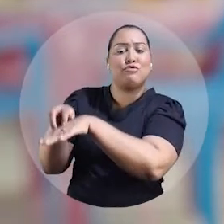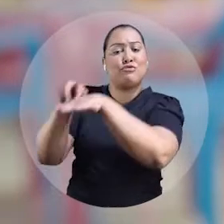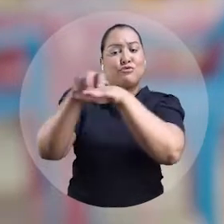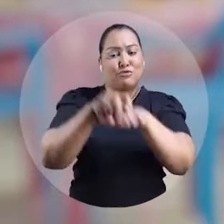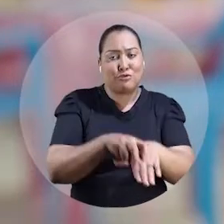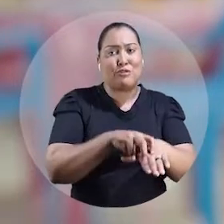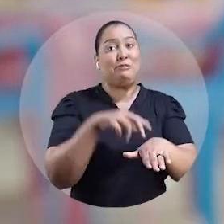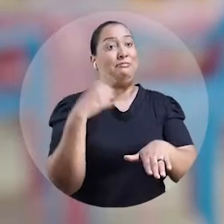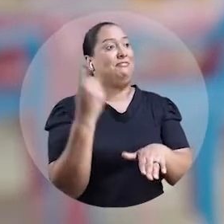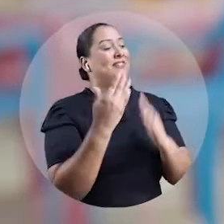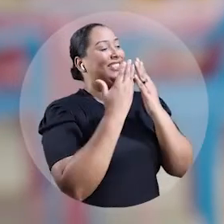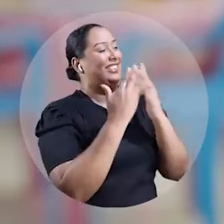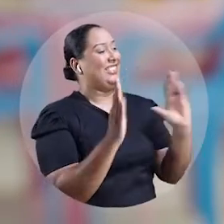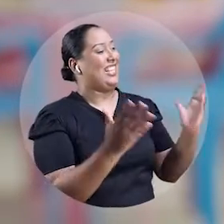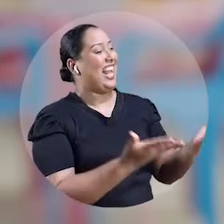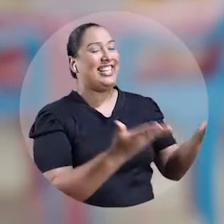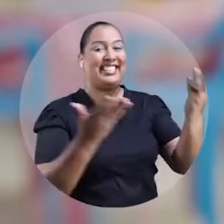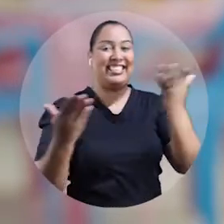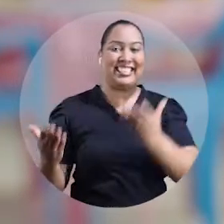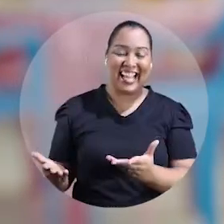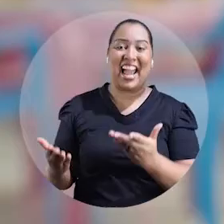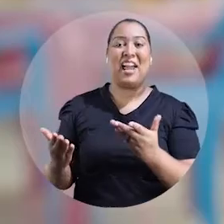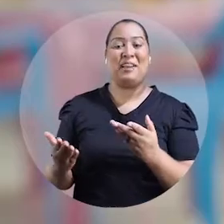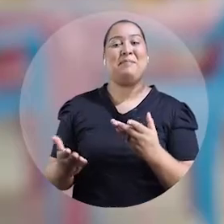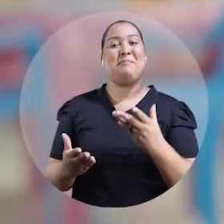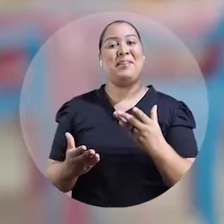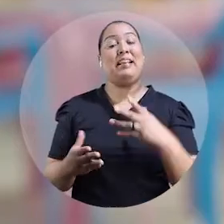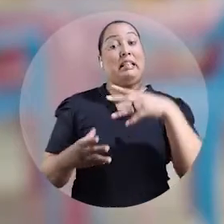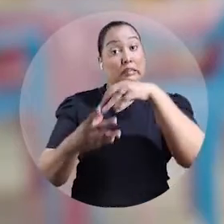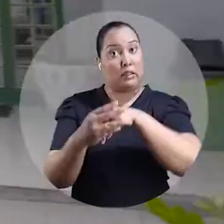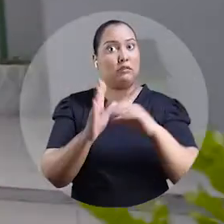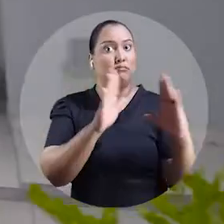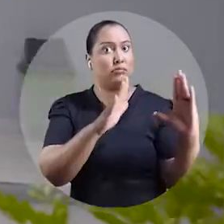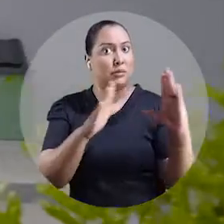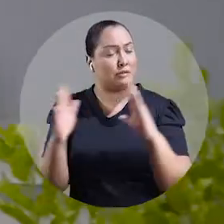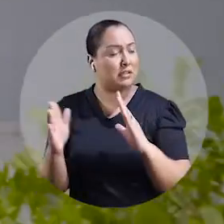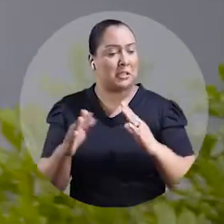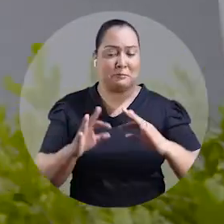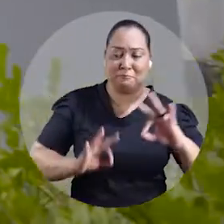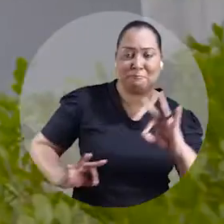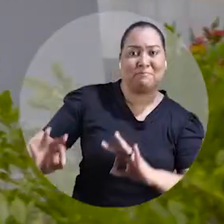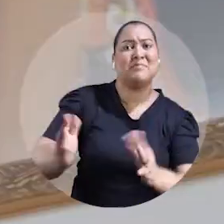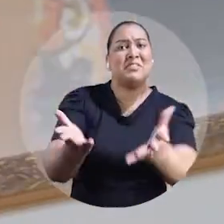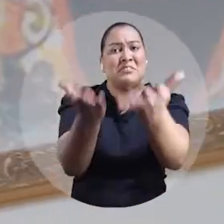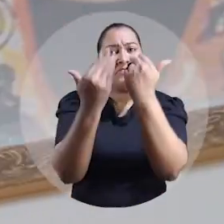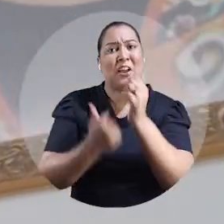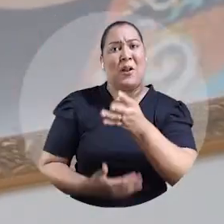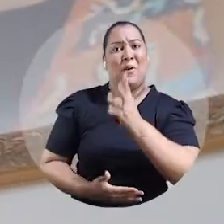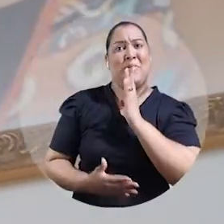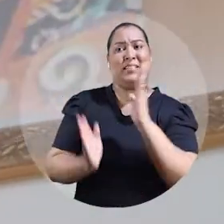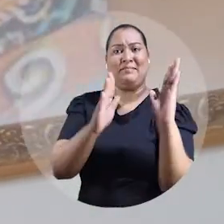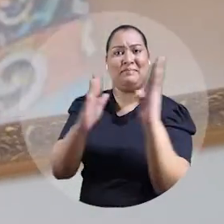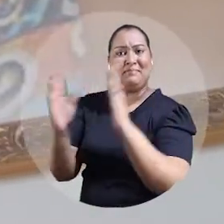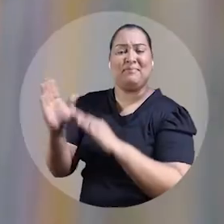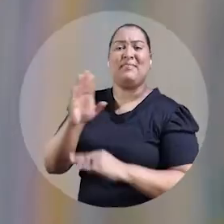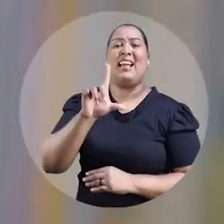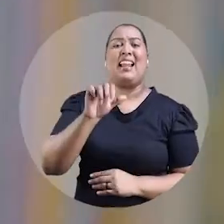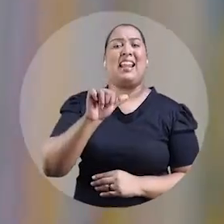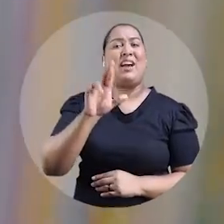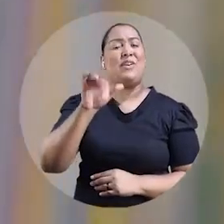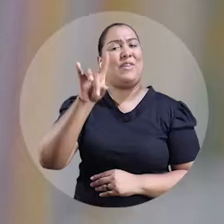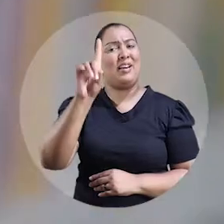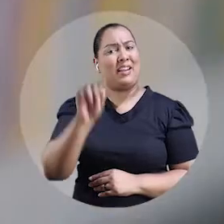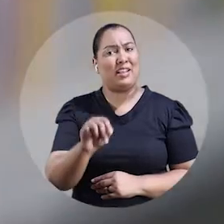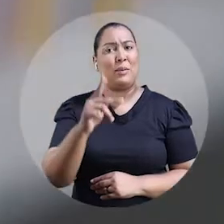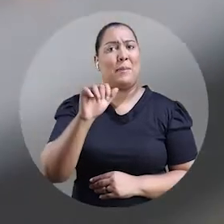fazia, recebia com um projeto aqui dentro já da biblioteca. Venha conhecer a Biblioteca Laurindo